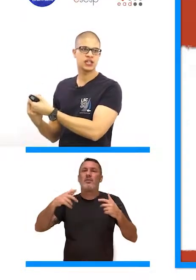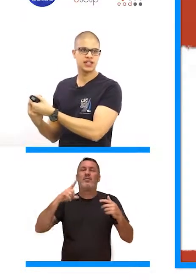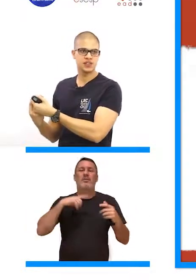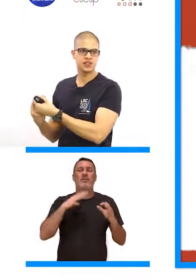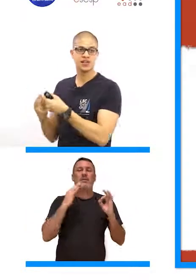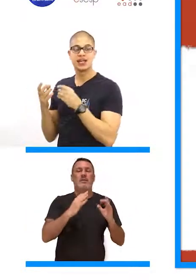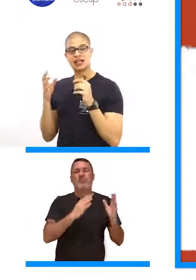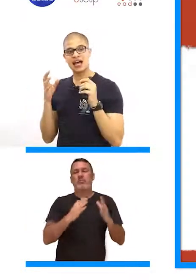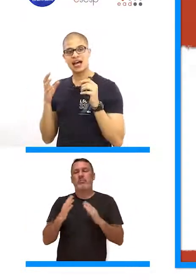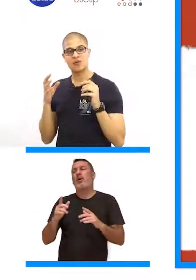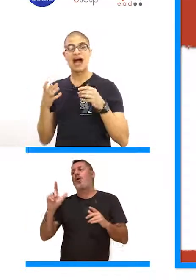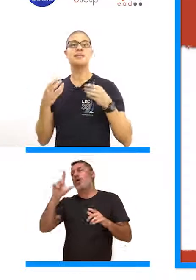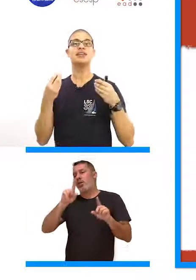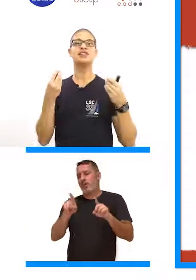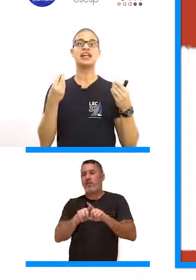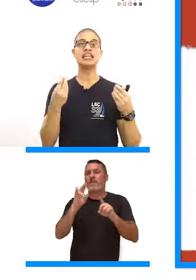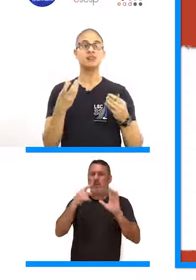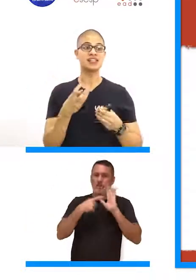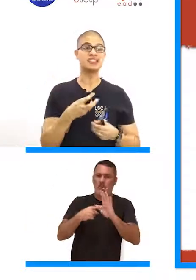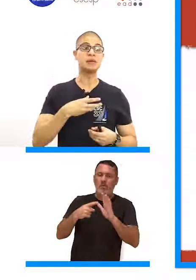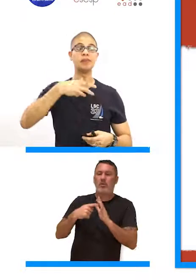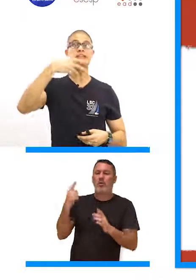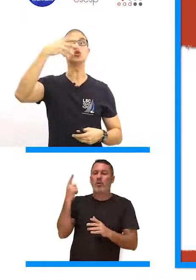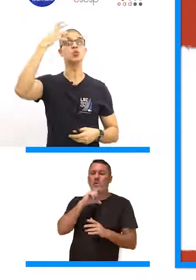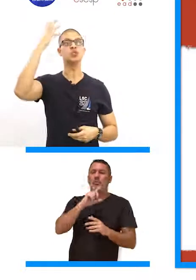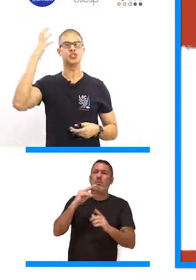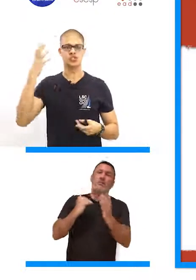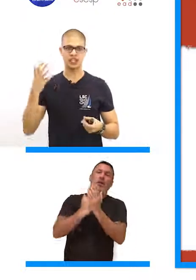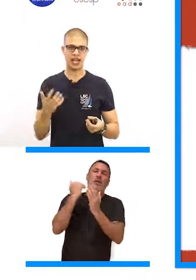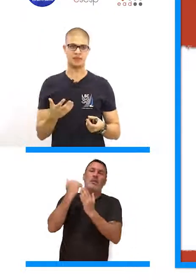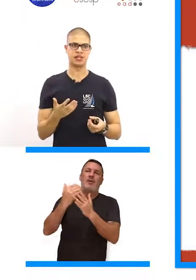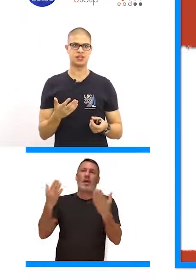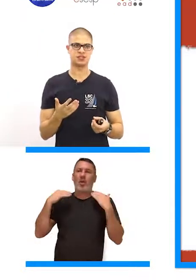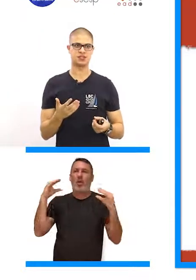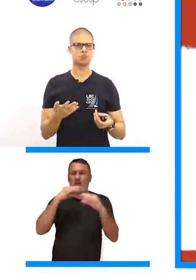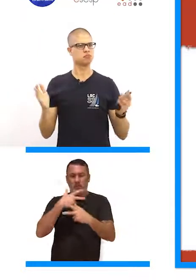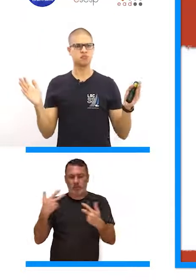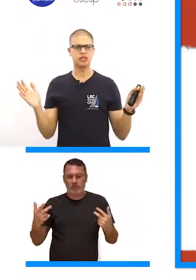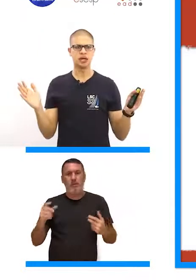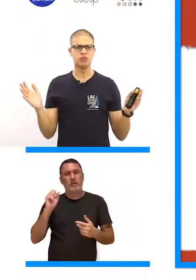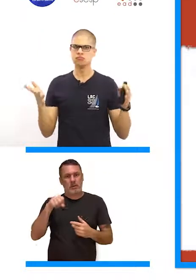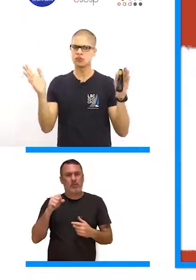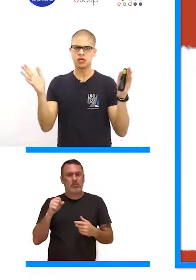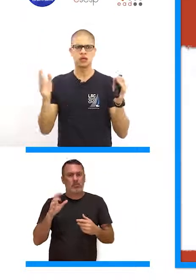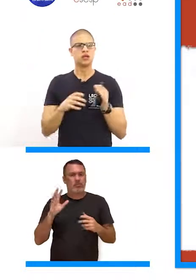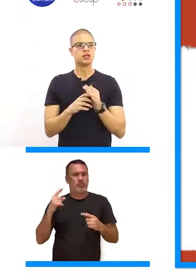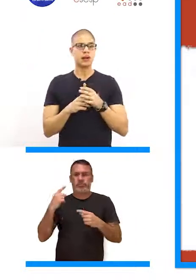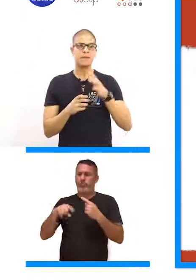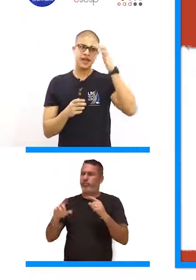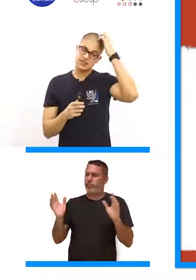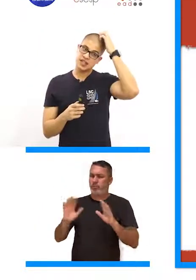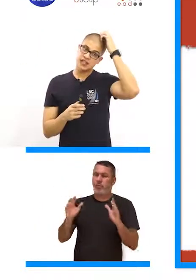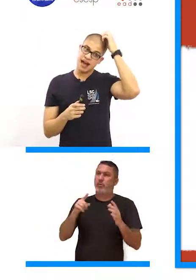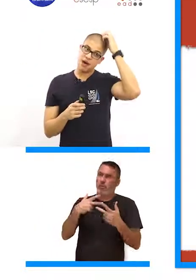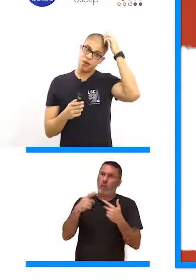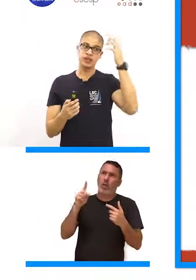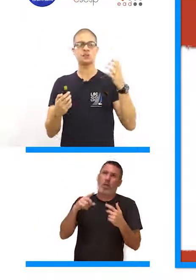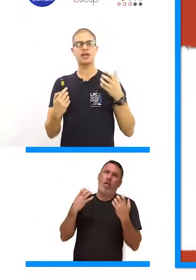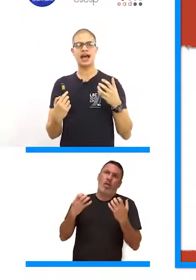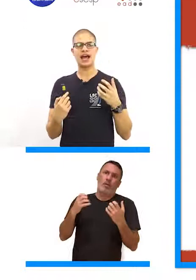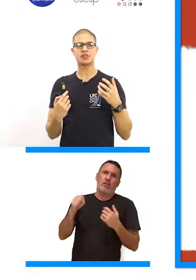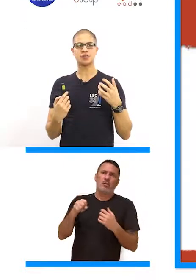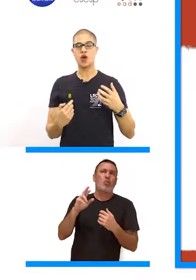com certeza, claro, amenizaríamos essas amplitudes térmicas. Então, também seria